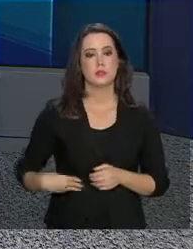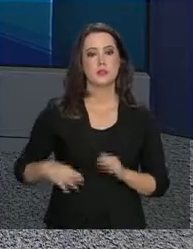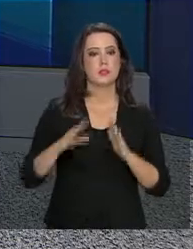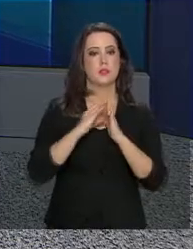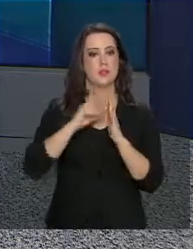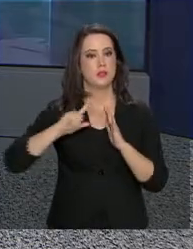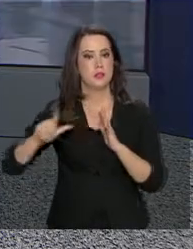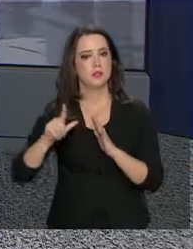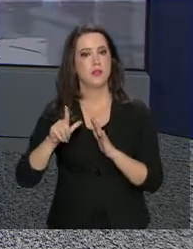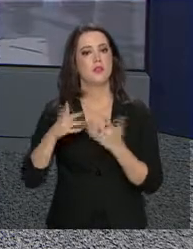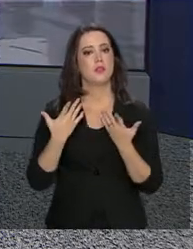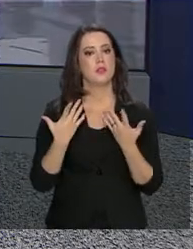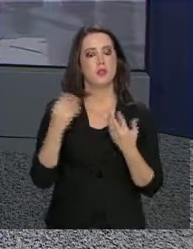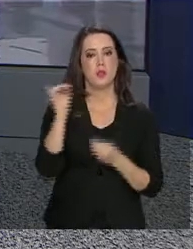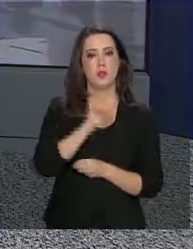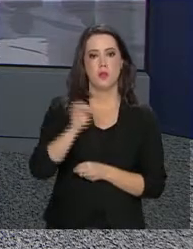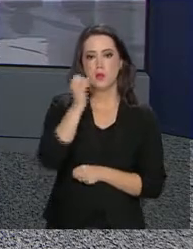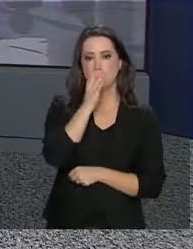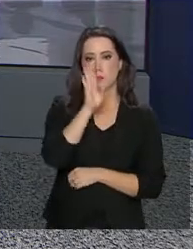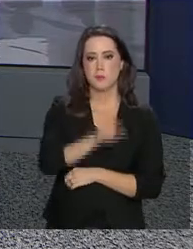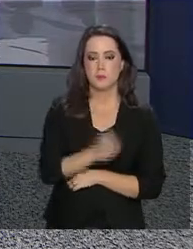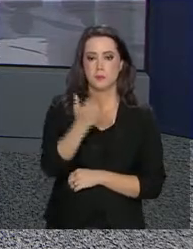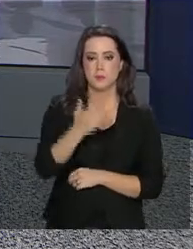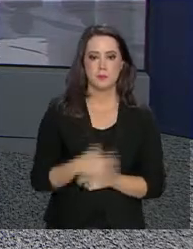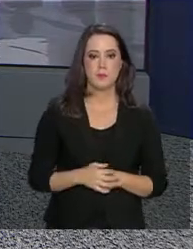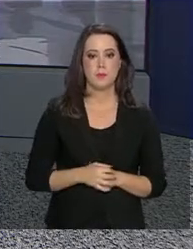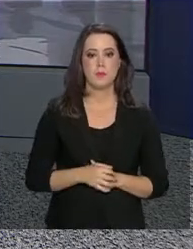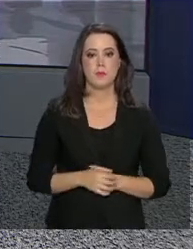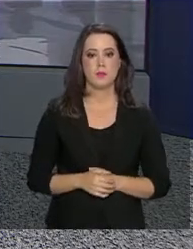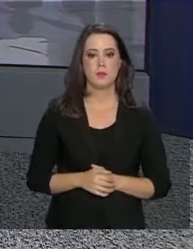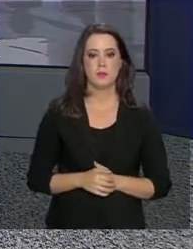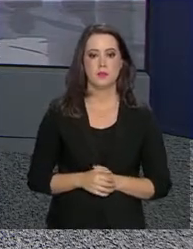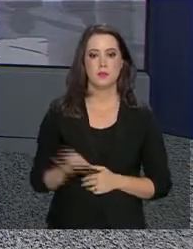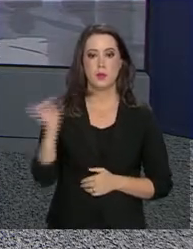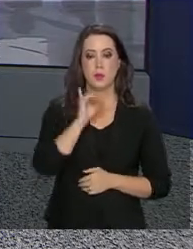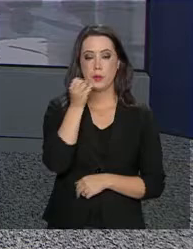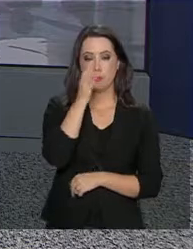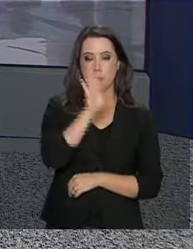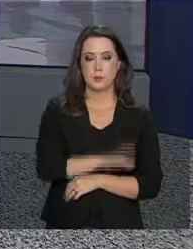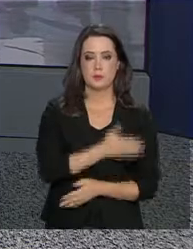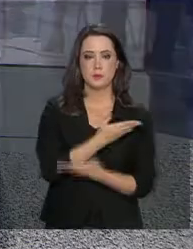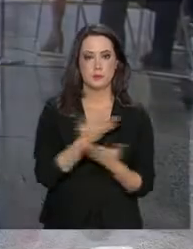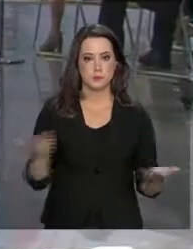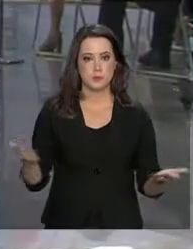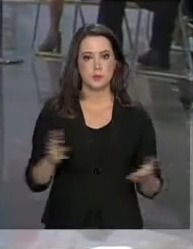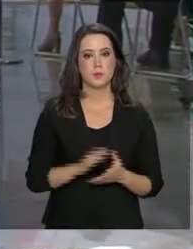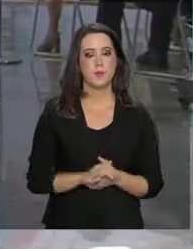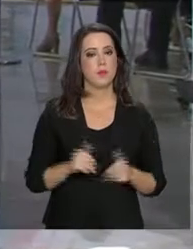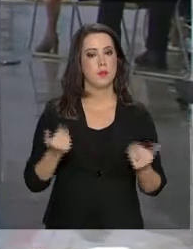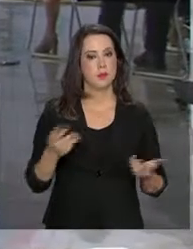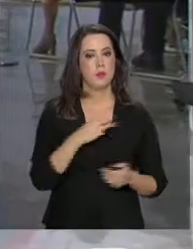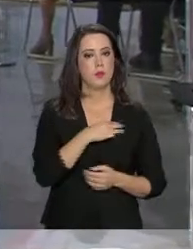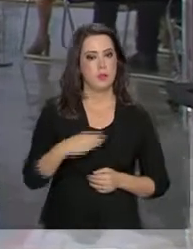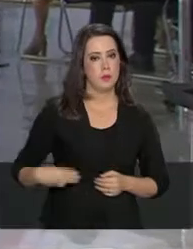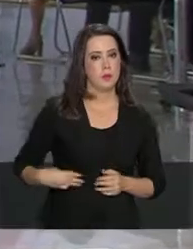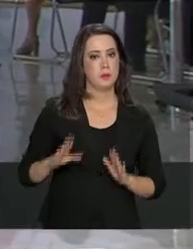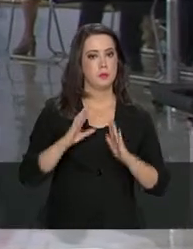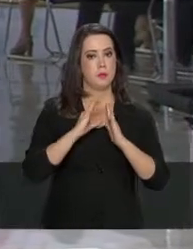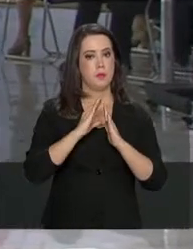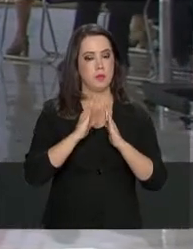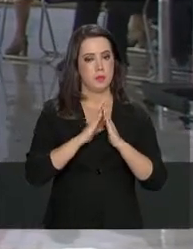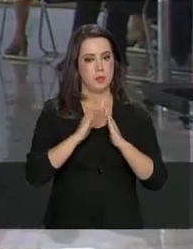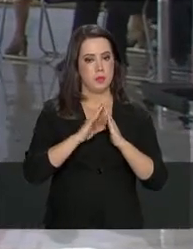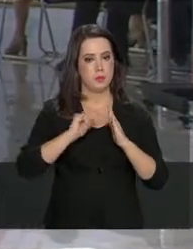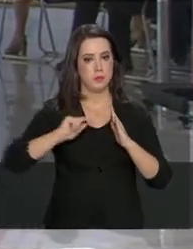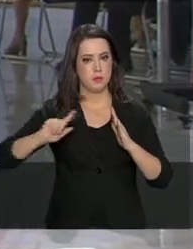eliseu padilha olá pablo boa tarde conta de alessandro boa tarde a todos o ministro da casa civil eliseu